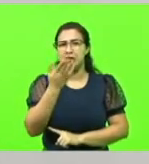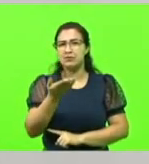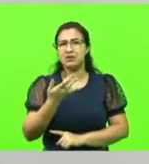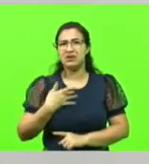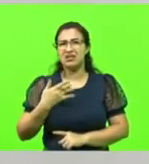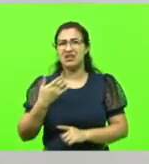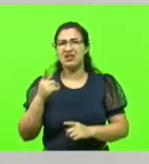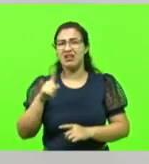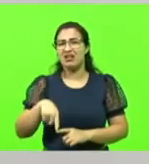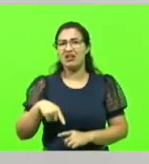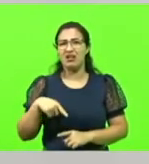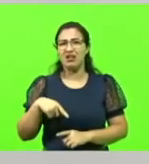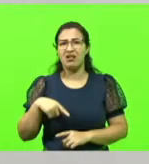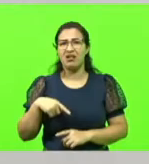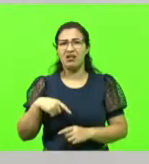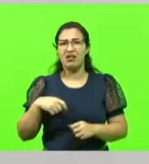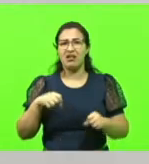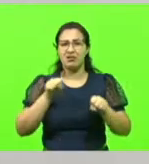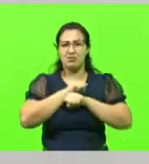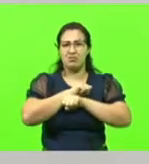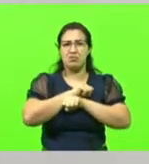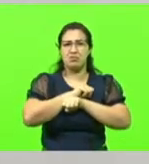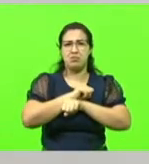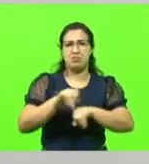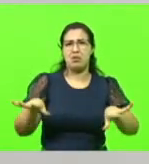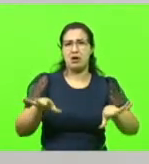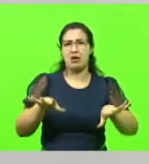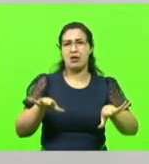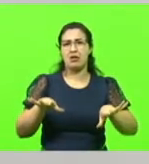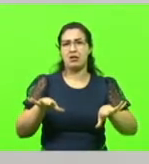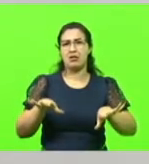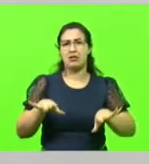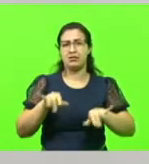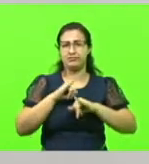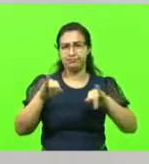pecha de proliferador de fake news.